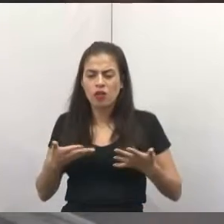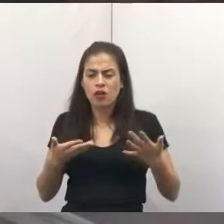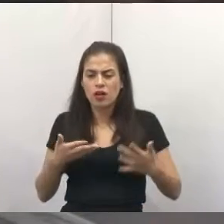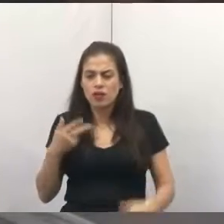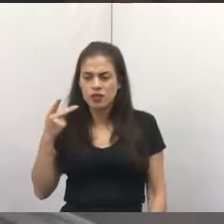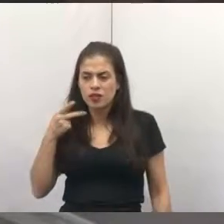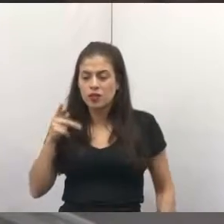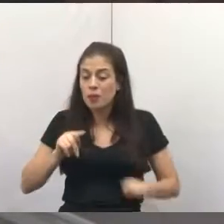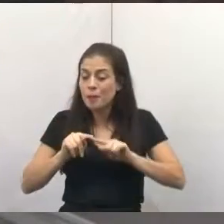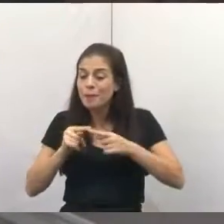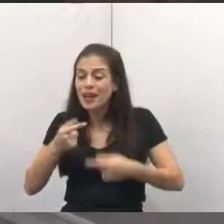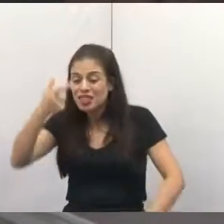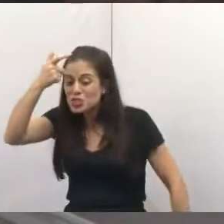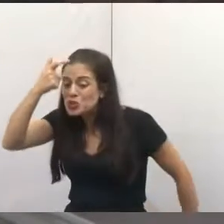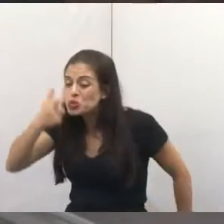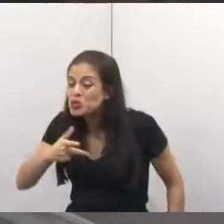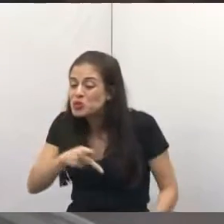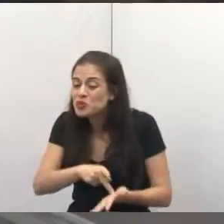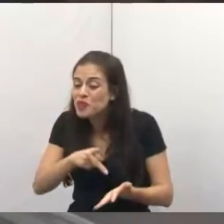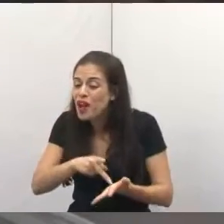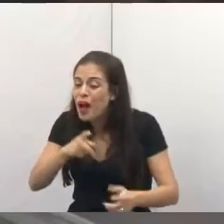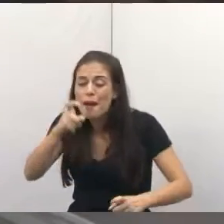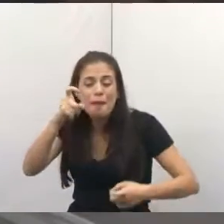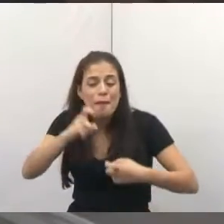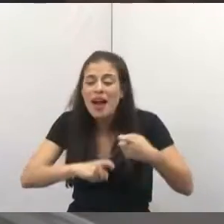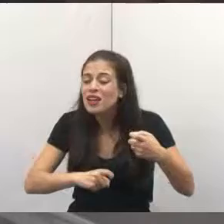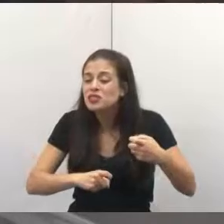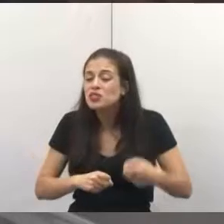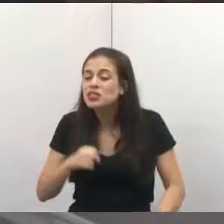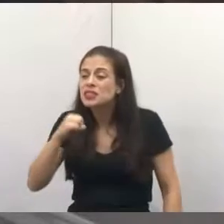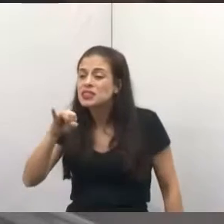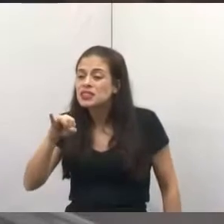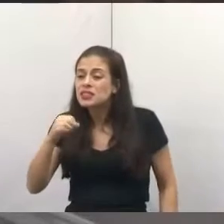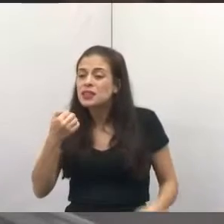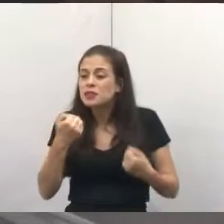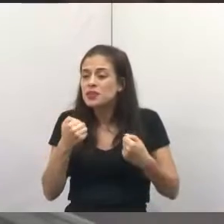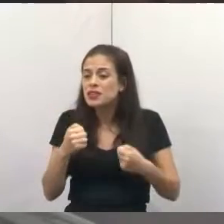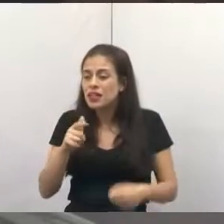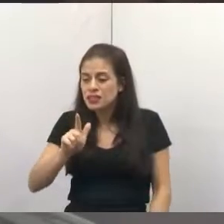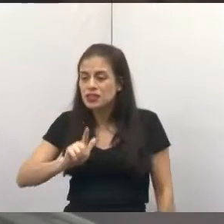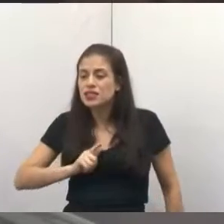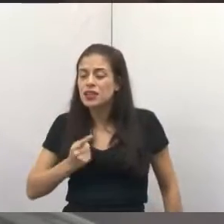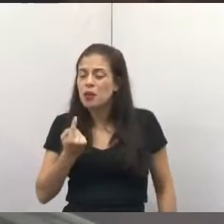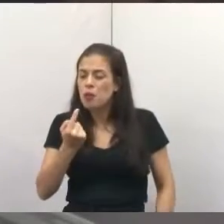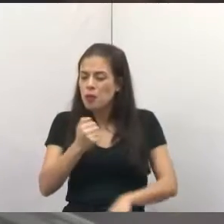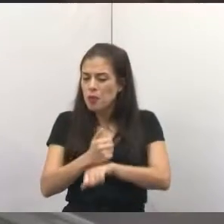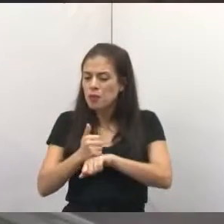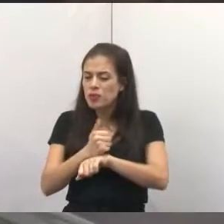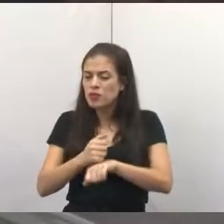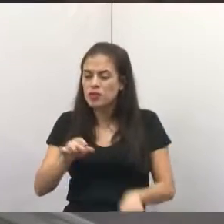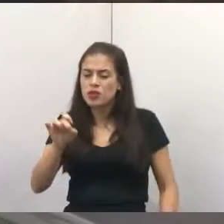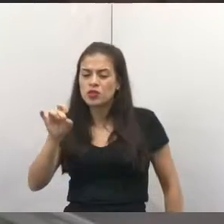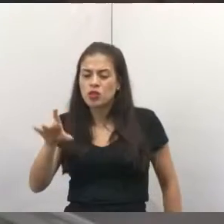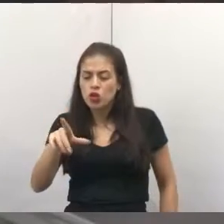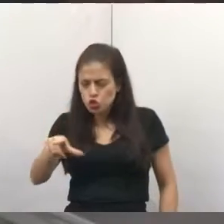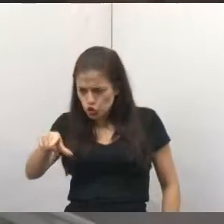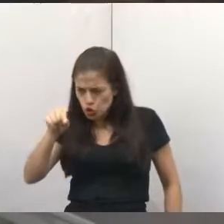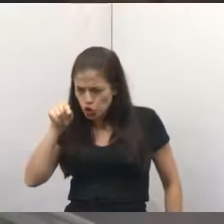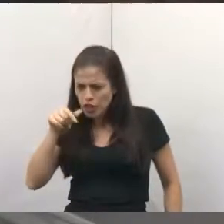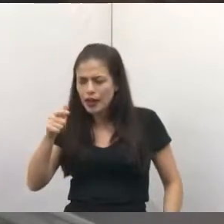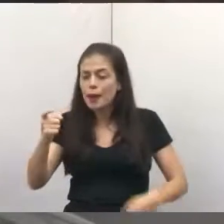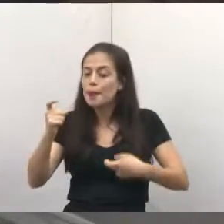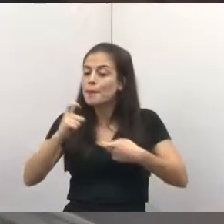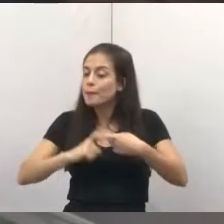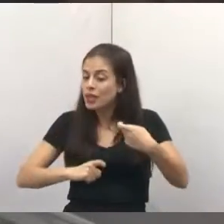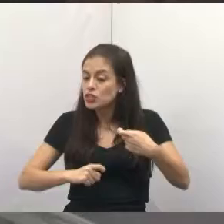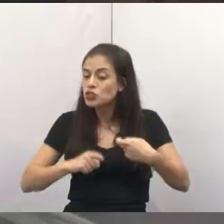sempre. E se a regra fosse ter uma profissão só, não seria vereador. Escolheria ser médico, porque essa